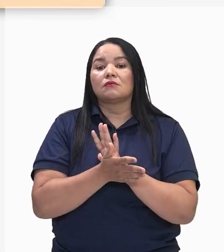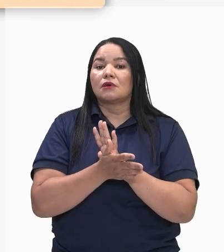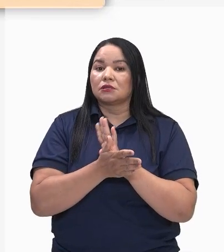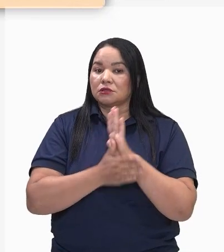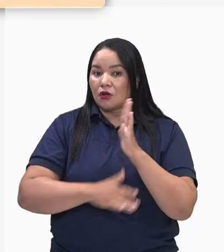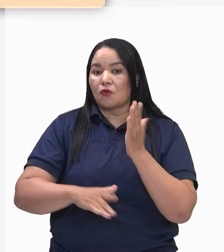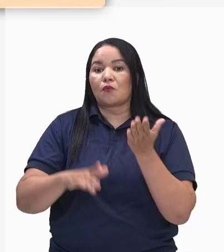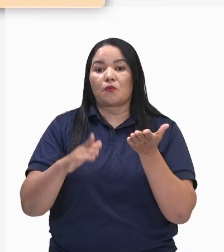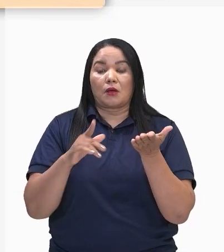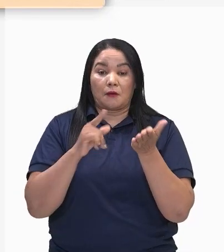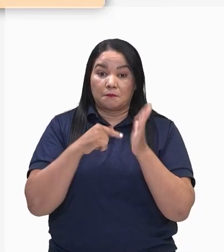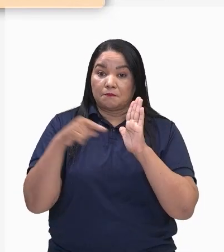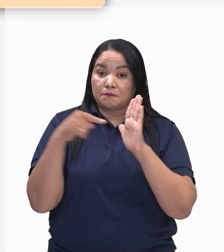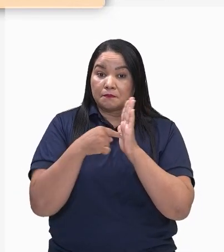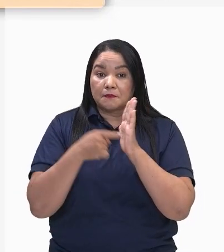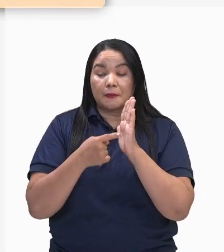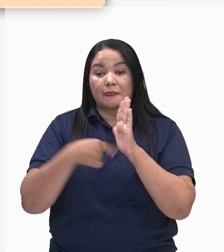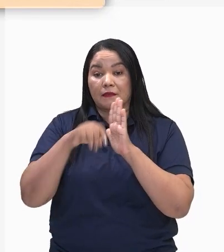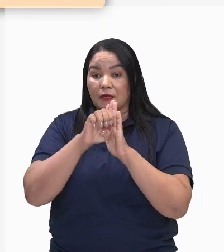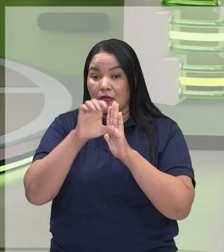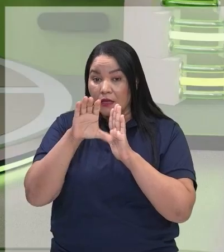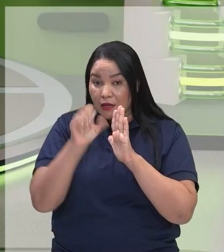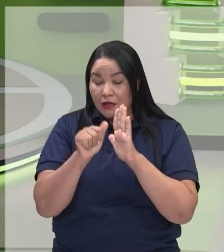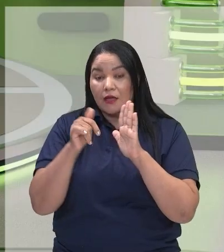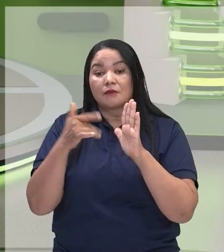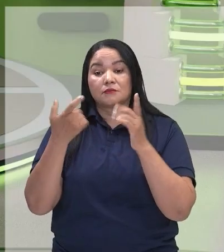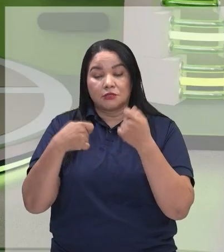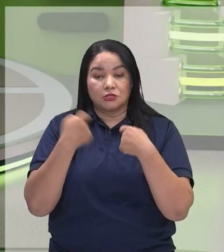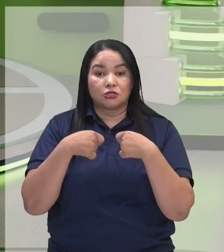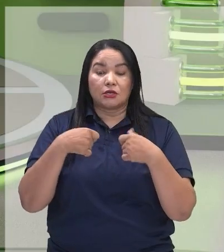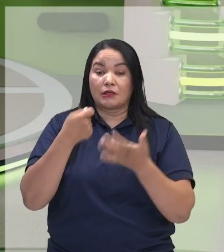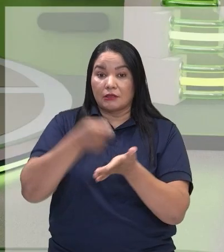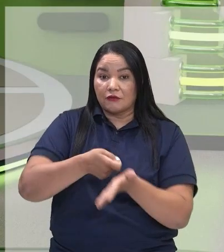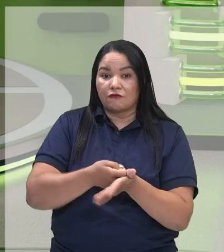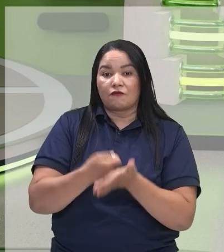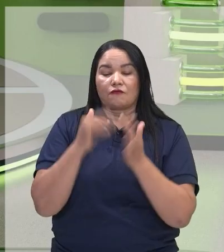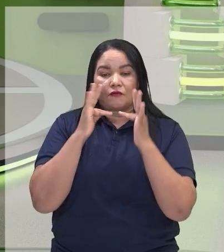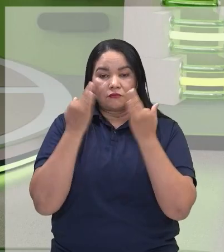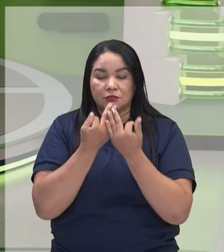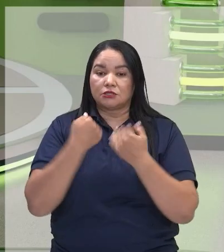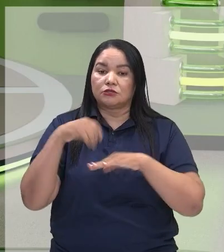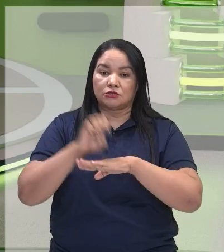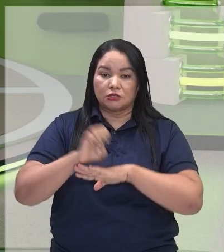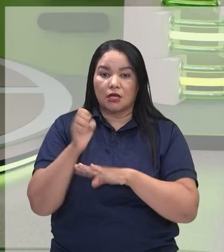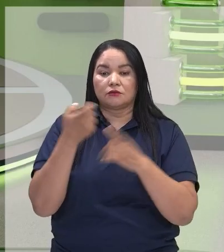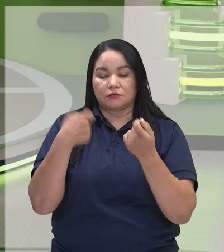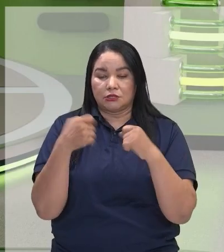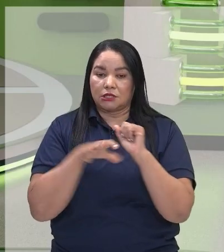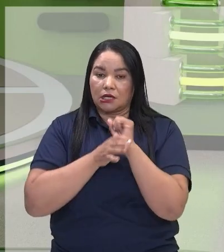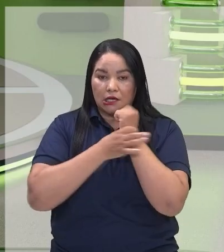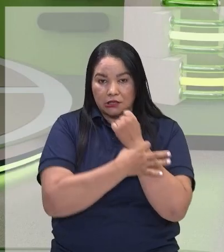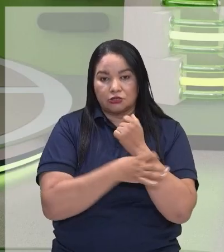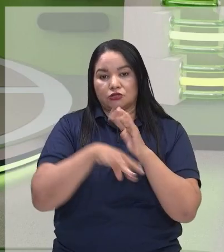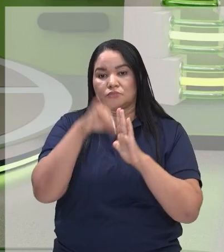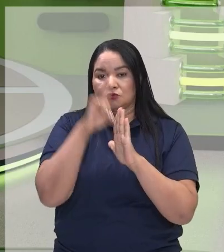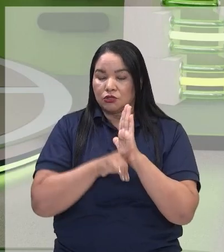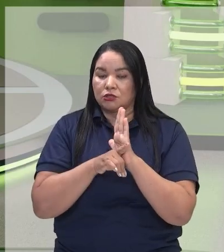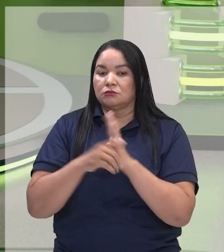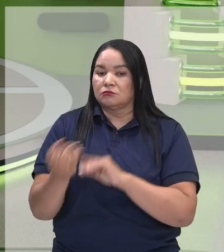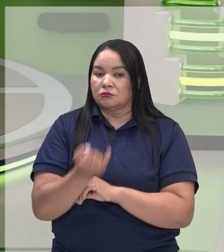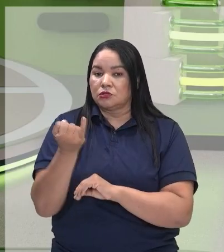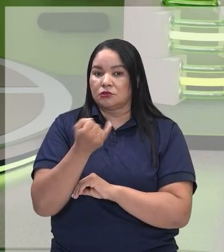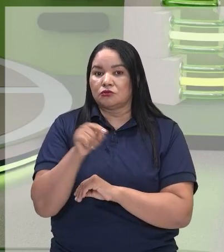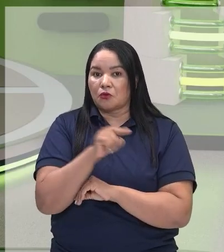claro, gente. É dever da família, da sociedade, do Estado assegurar tudo isso, né? Então, é necessário a gente